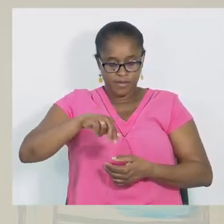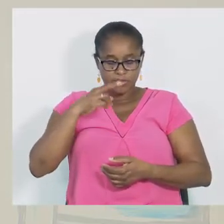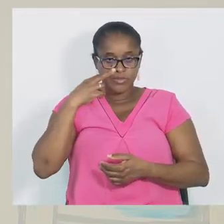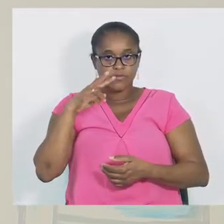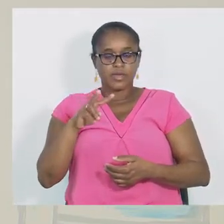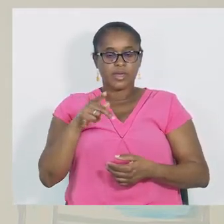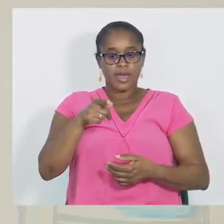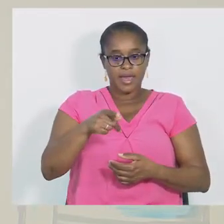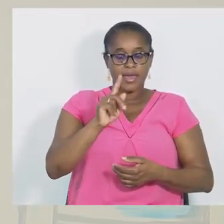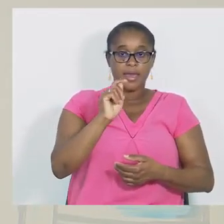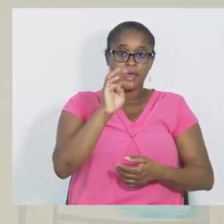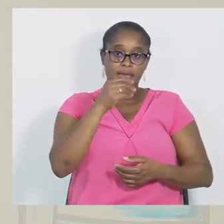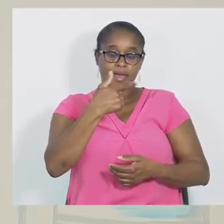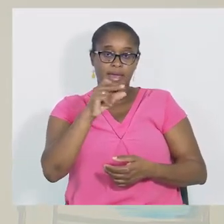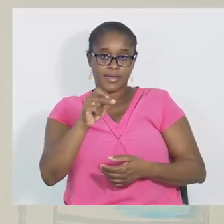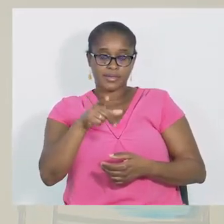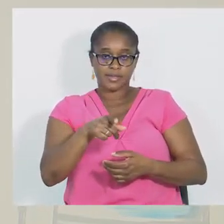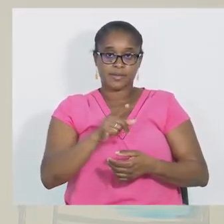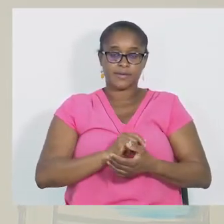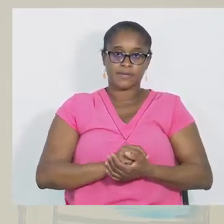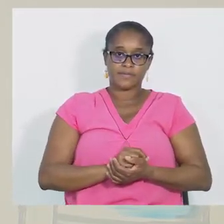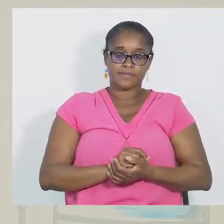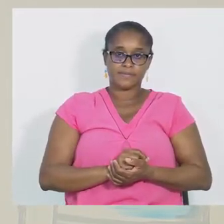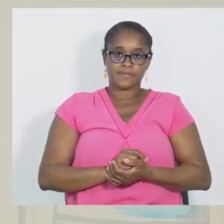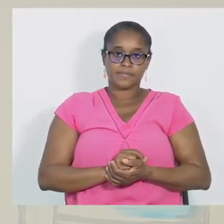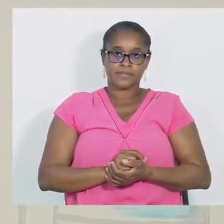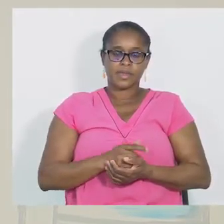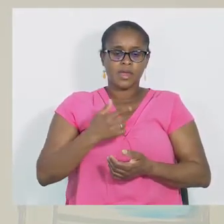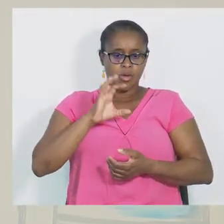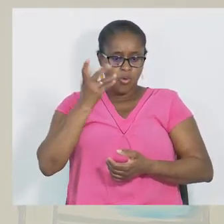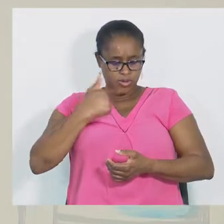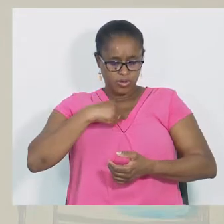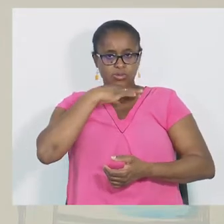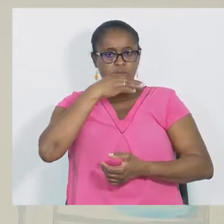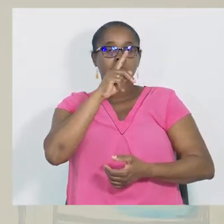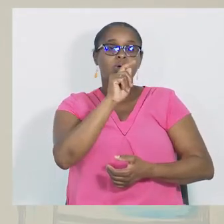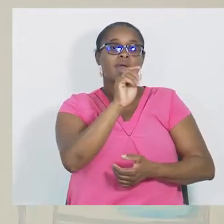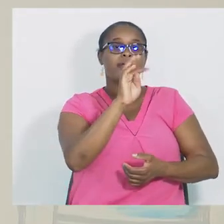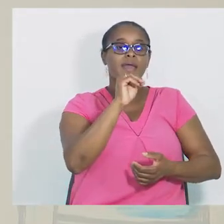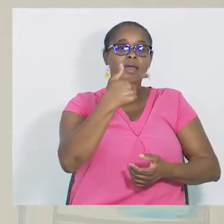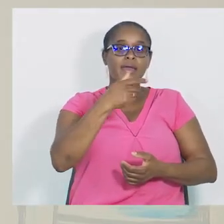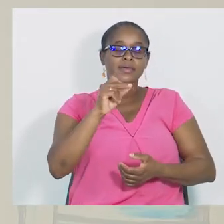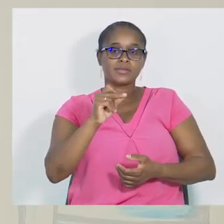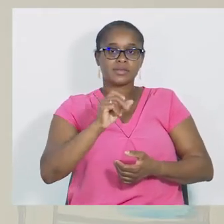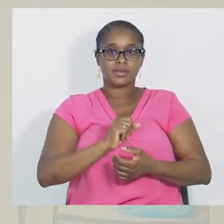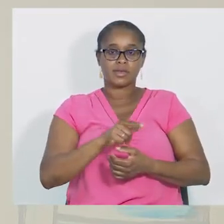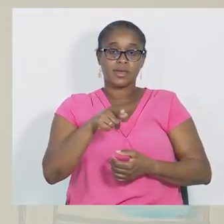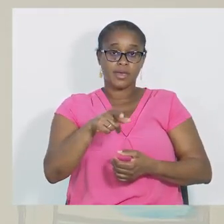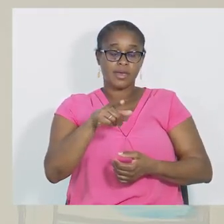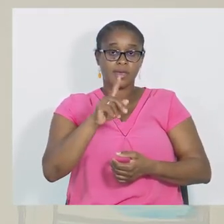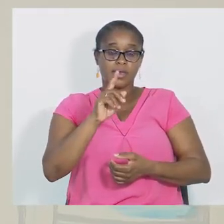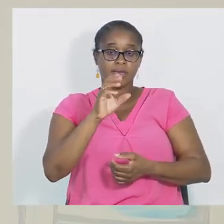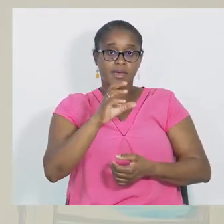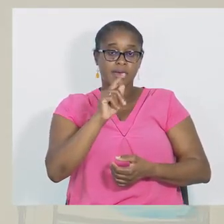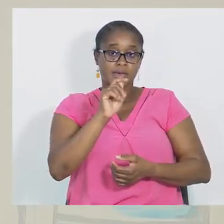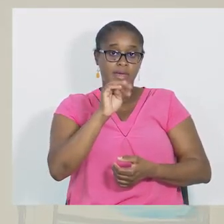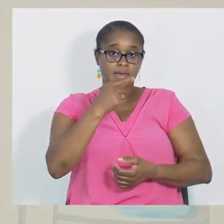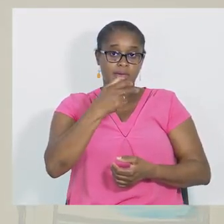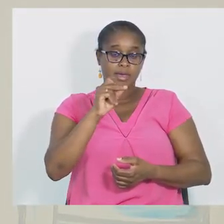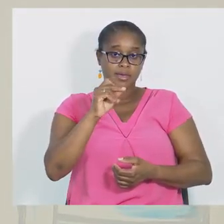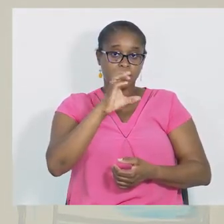feminino. O gênero masculino e o gênero feminino. Esse quadro vocês terão a oportunidade de observar no vosso manual, porque está ali